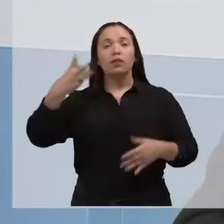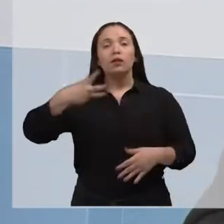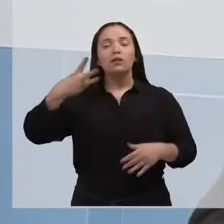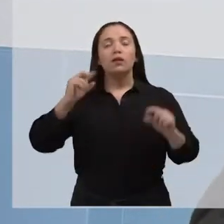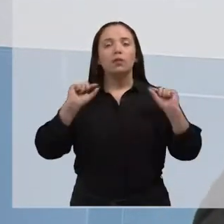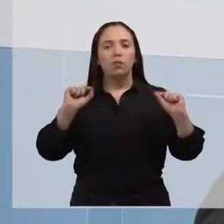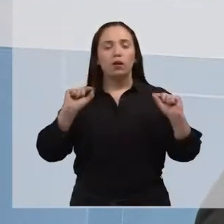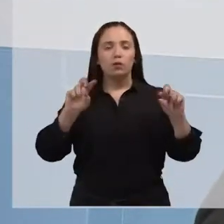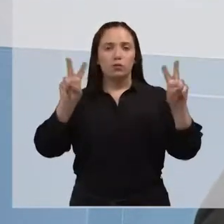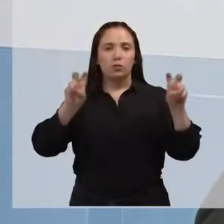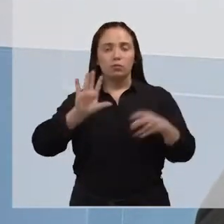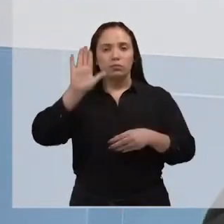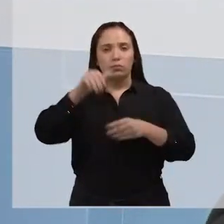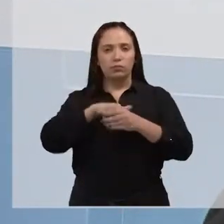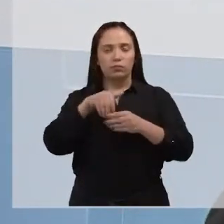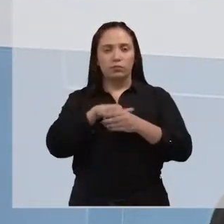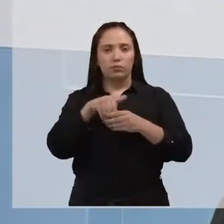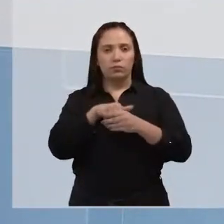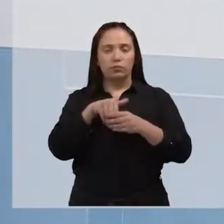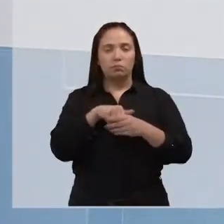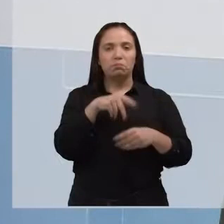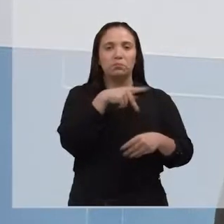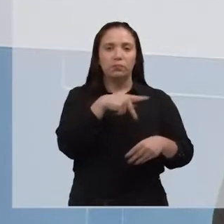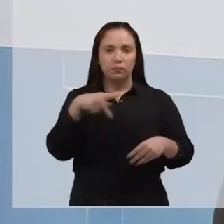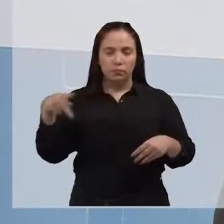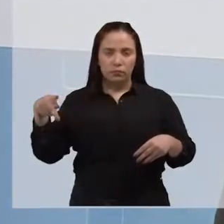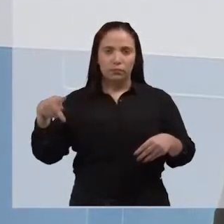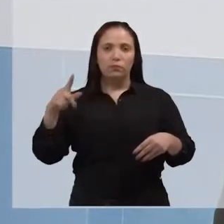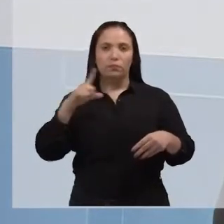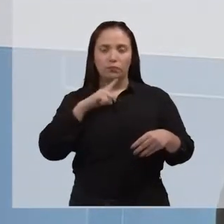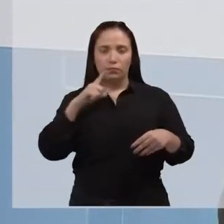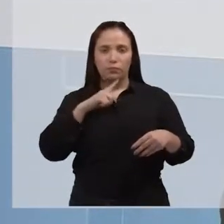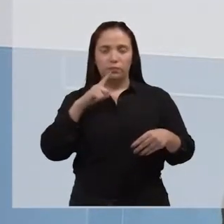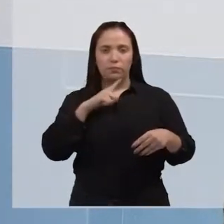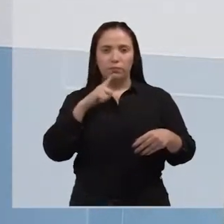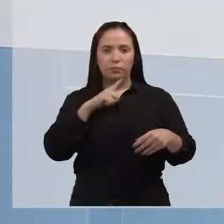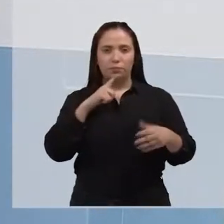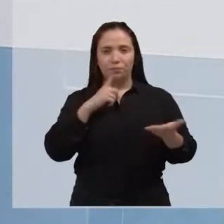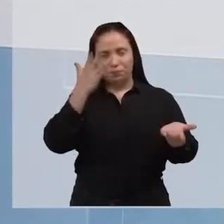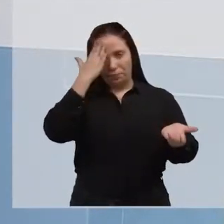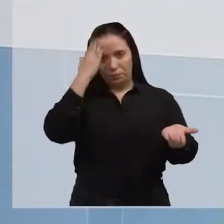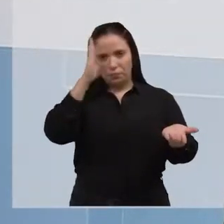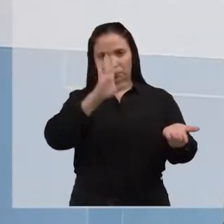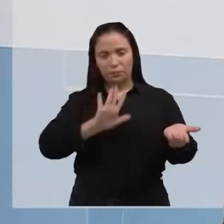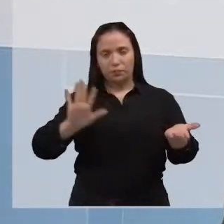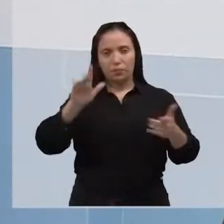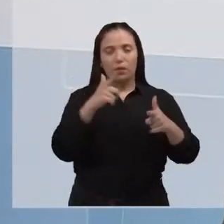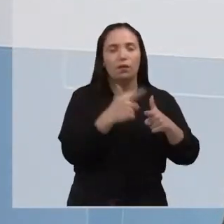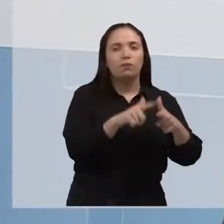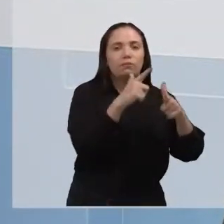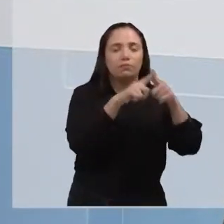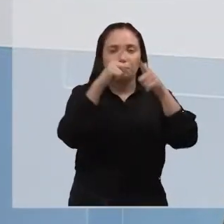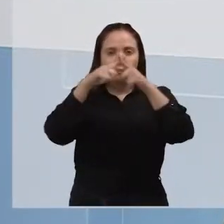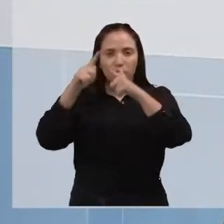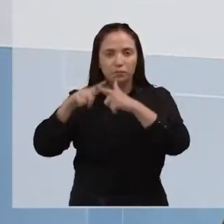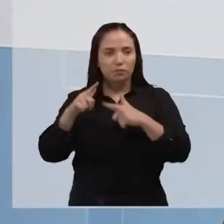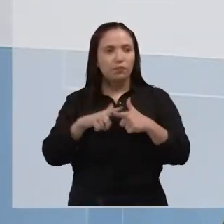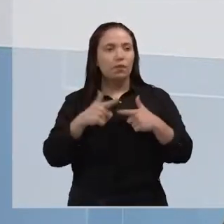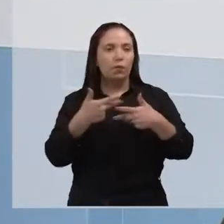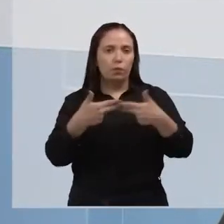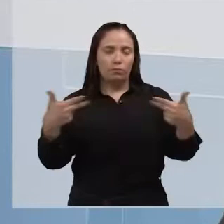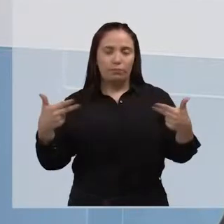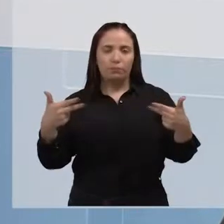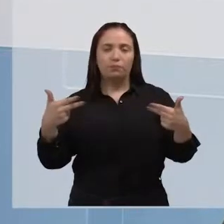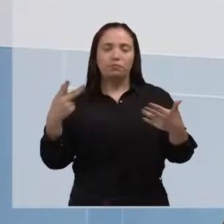das candidaturas a presidente. Estão no meio dessa loucura que está o país, né? Com tanta denúncia, com tanta coisa